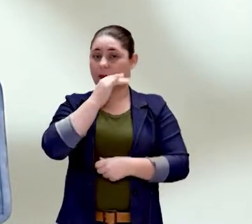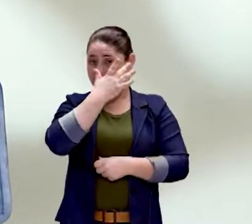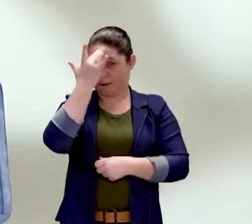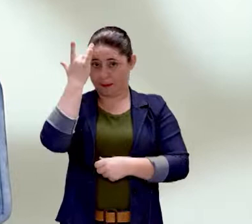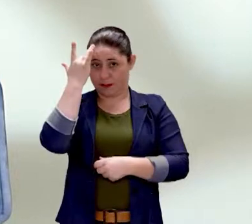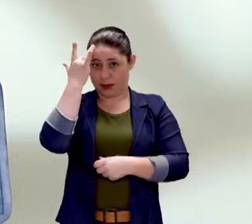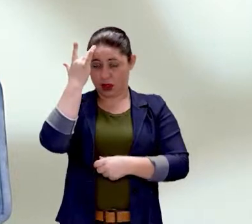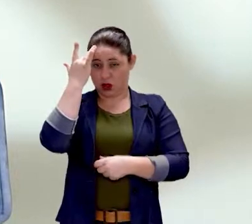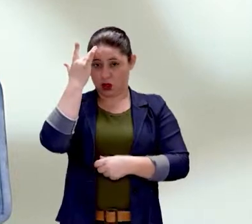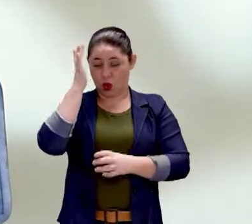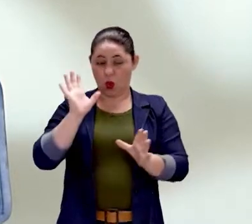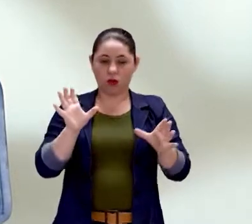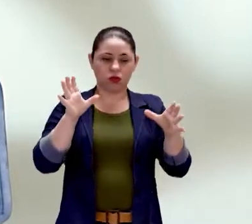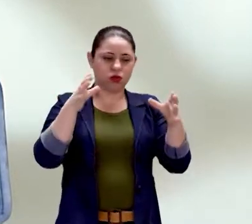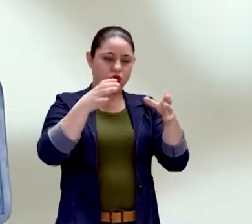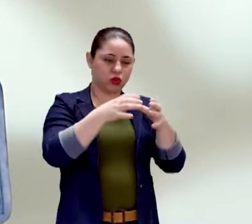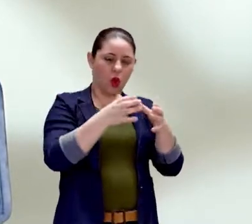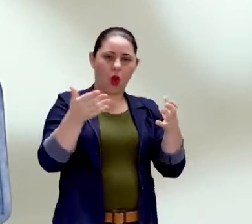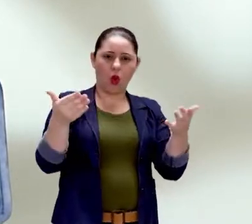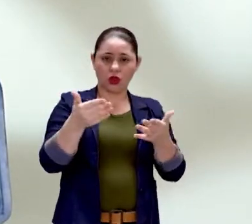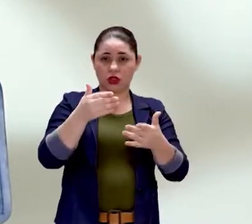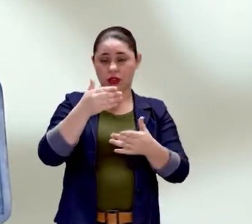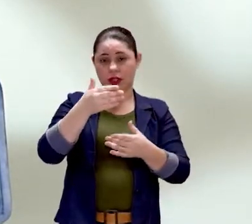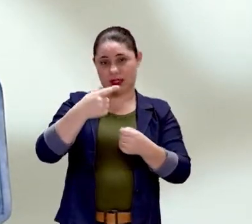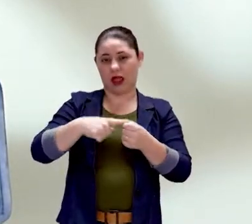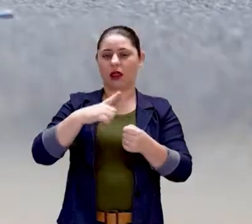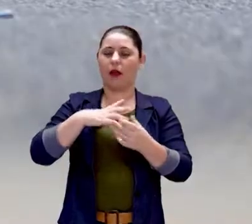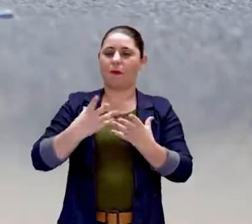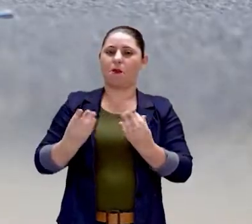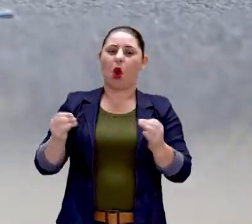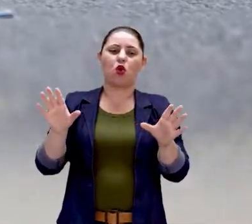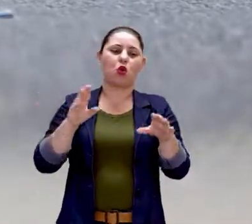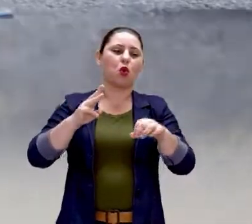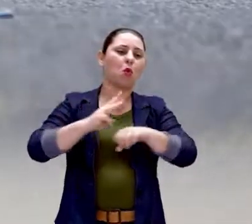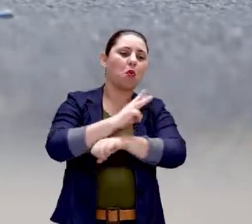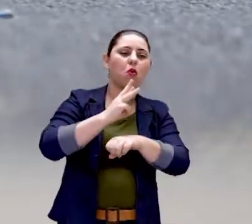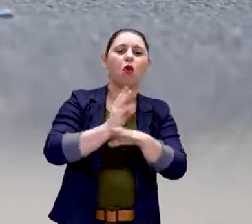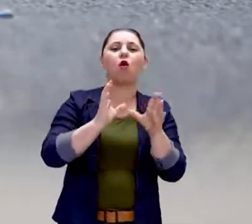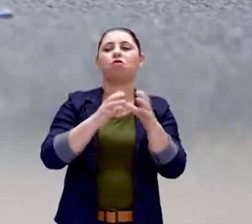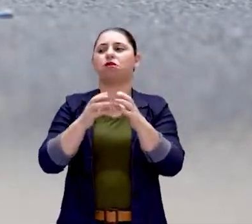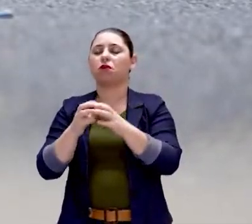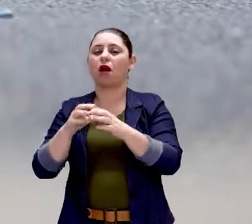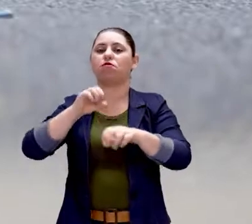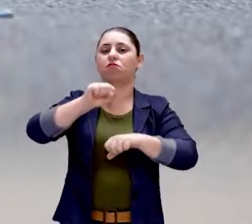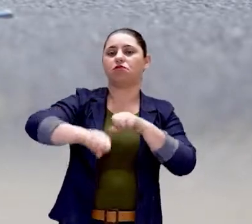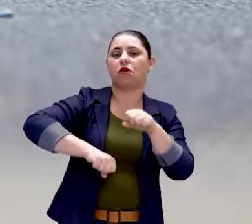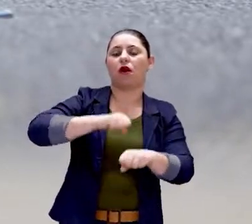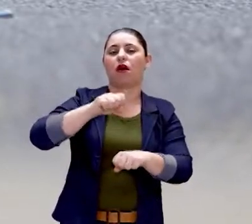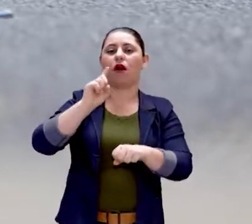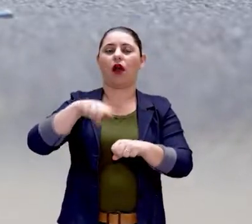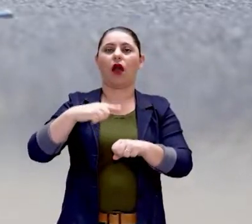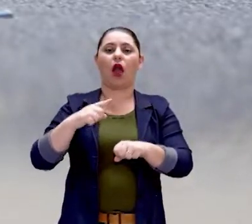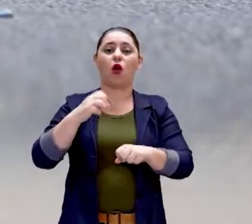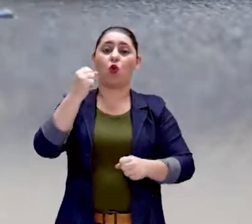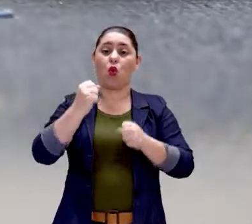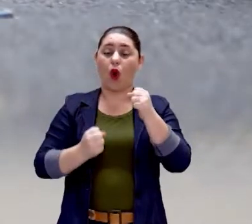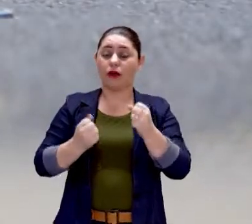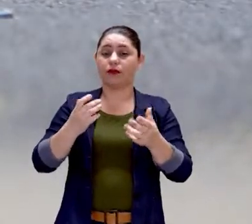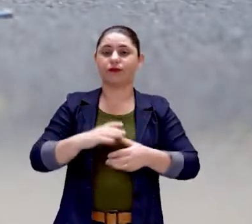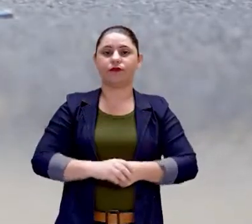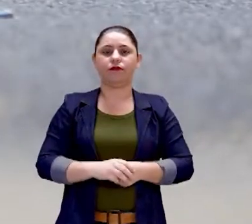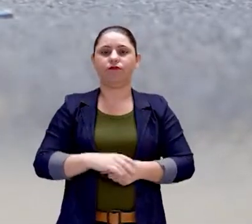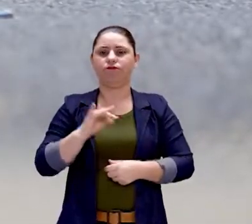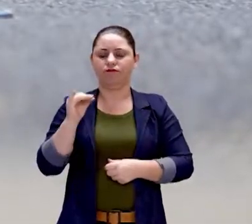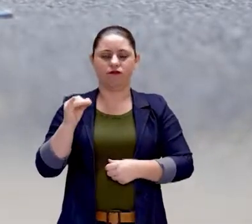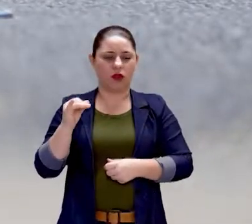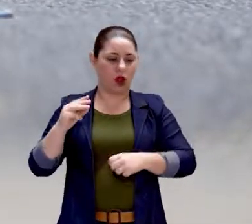se uma pessoa entrou em um grupo hoje, que aqui na cidade tem muitos grupos de bike, muitos grupos de corrida.